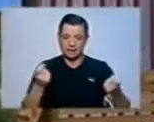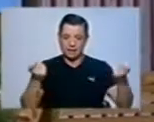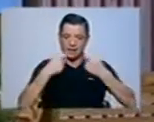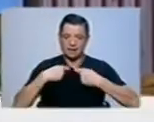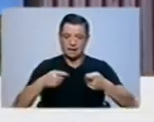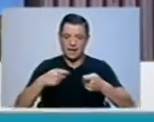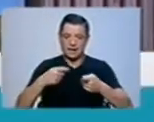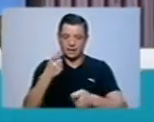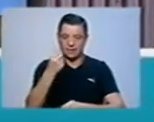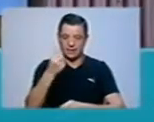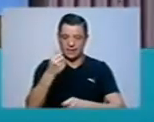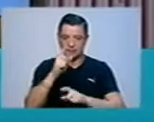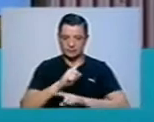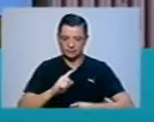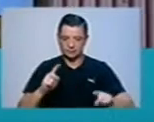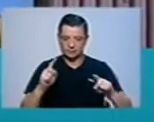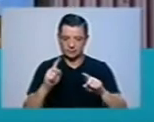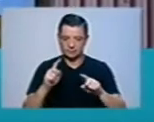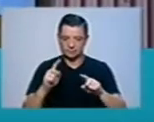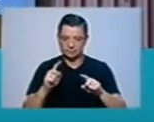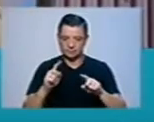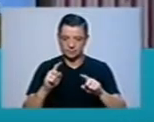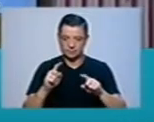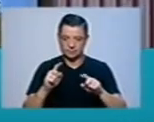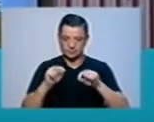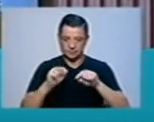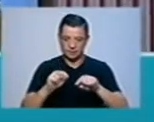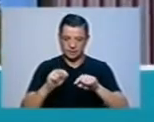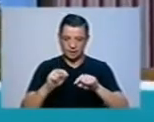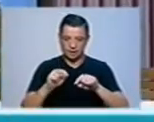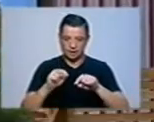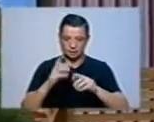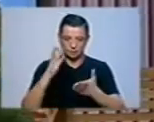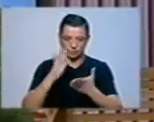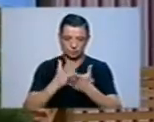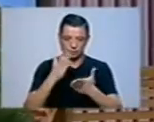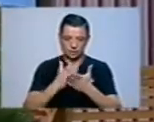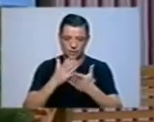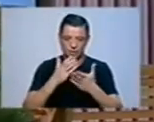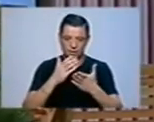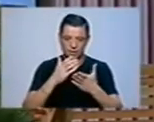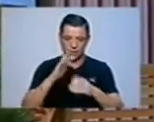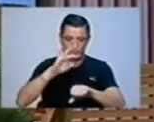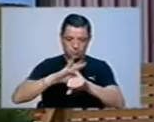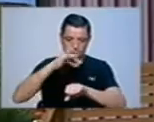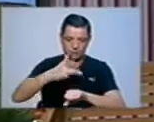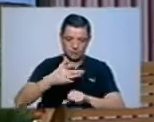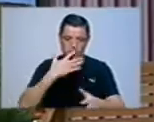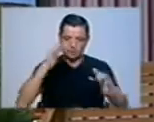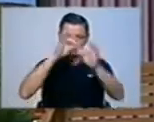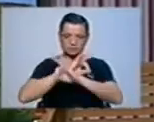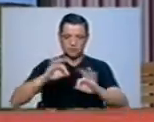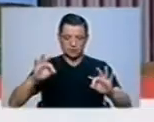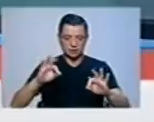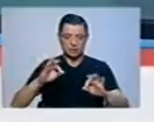muito dinheiro. Não estou fazendo aqui mal à nossa concorrência lá fora. Não, claro que não. Isso é apenas para pessoas lá em casa. Há profissionais excelentes e